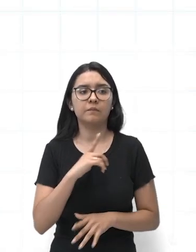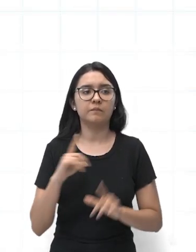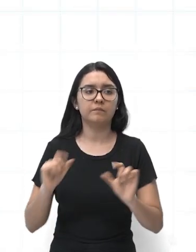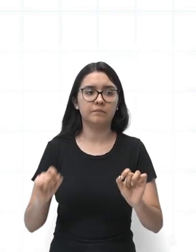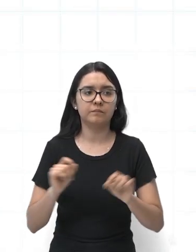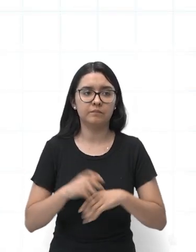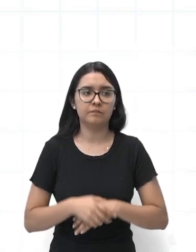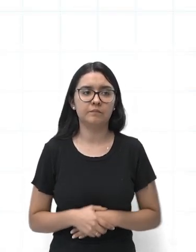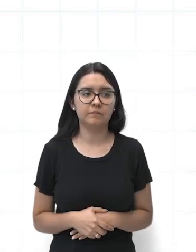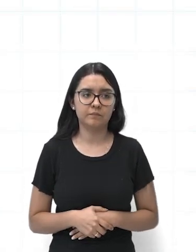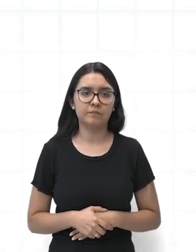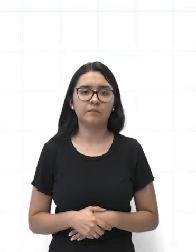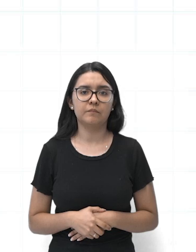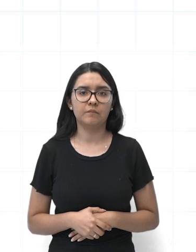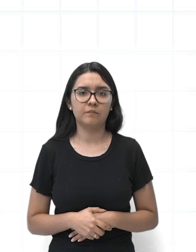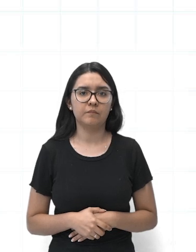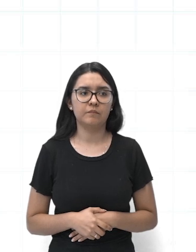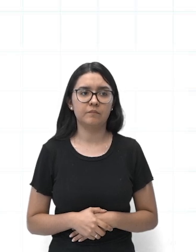texto